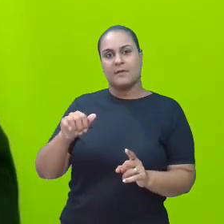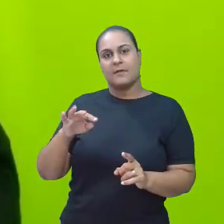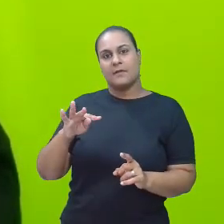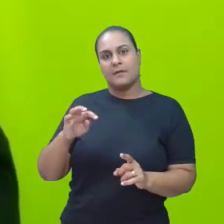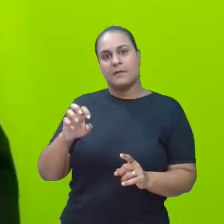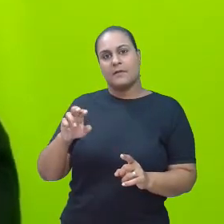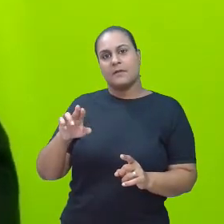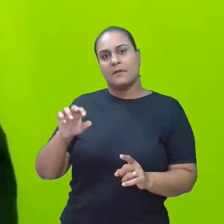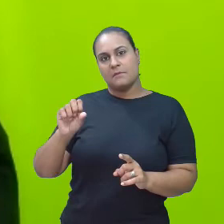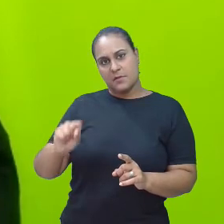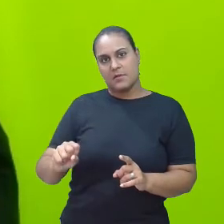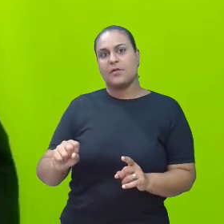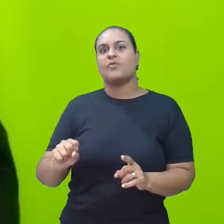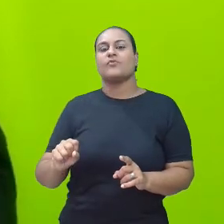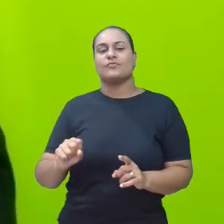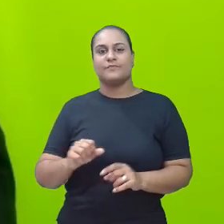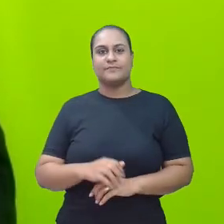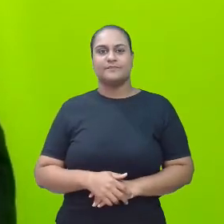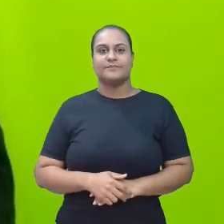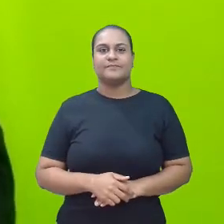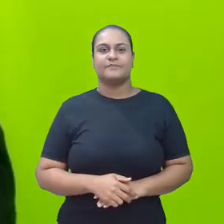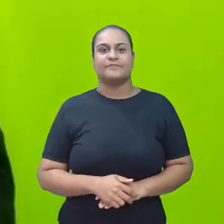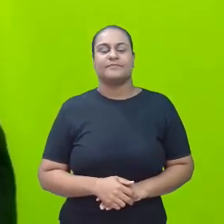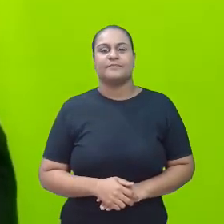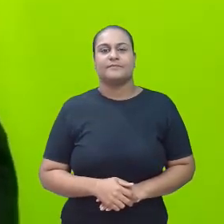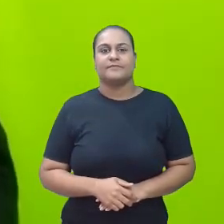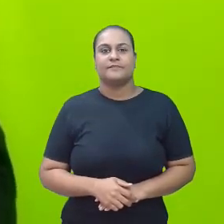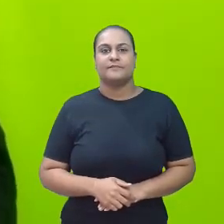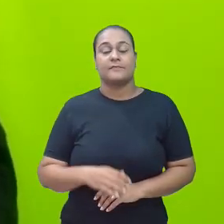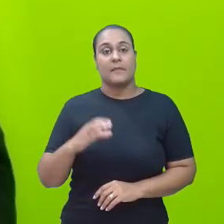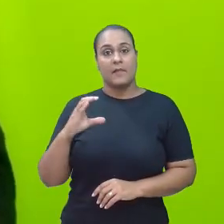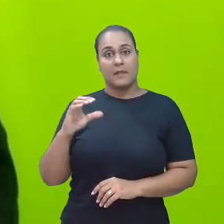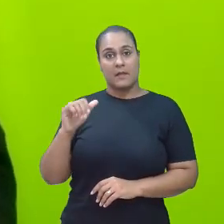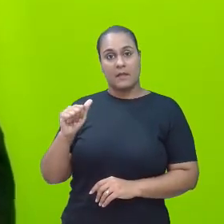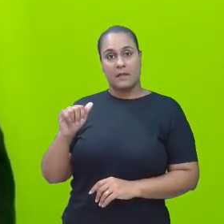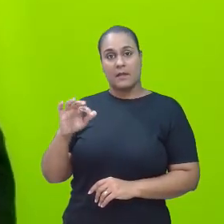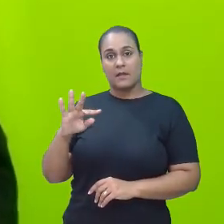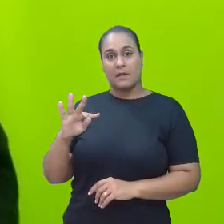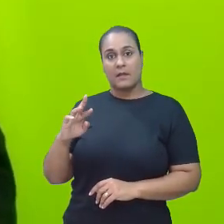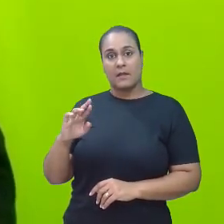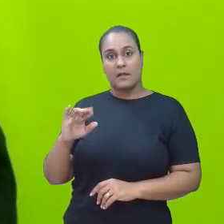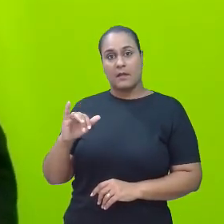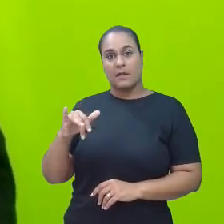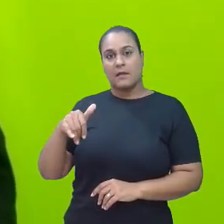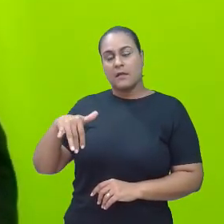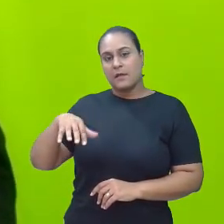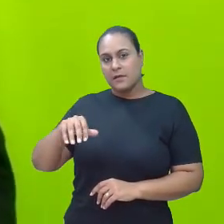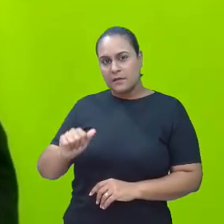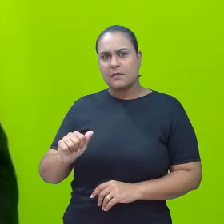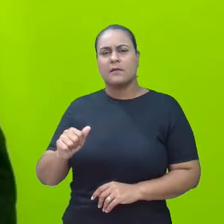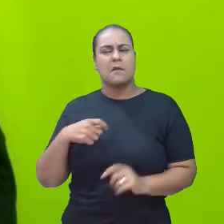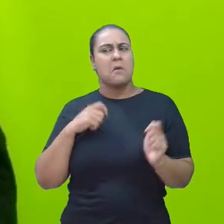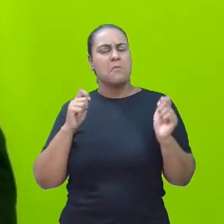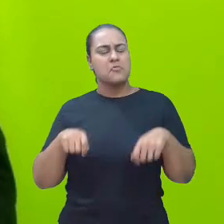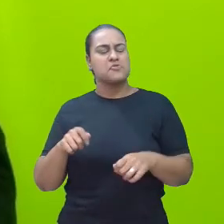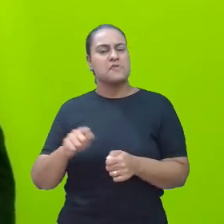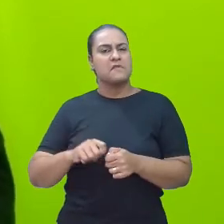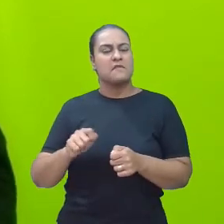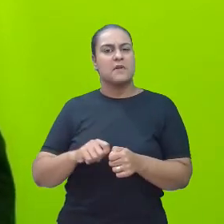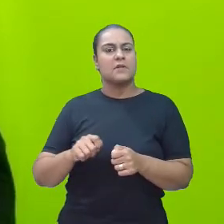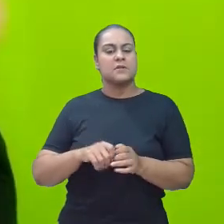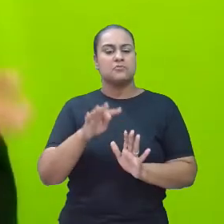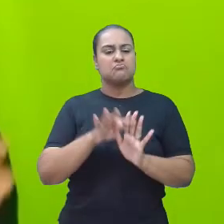o Bastião, né? Mateus ou Bastião. A Caterina, é possível que eu faça ainda a Caterina. Fiquei com essa Mateus, foi muito